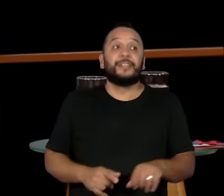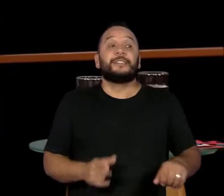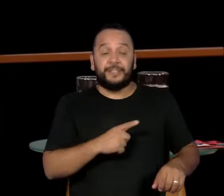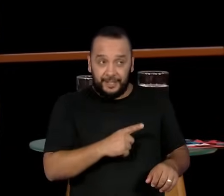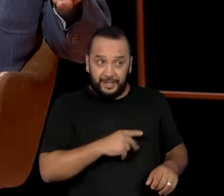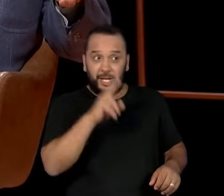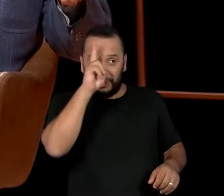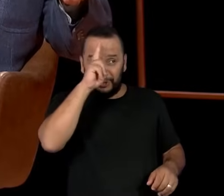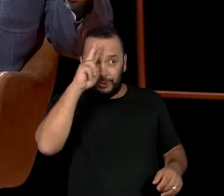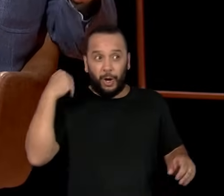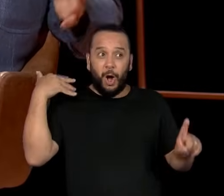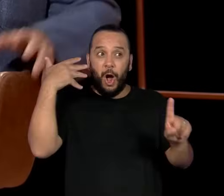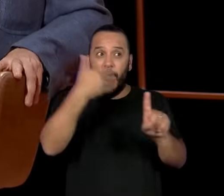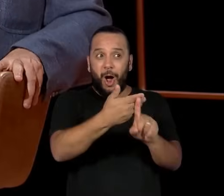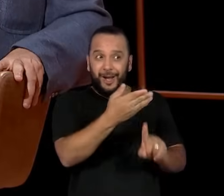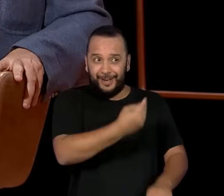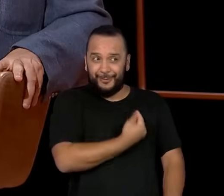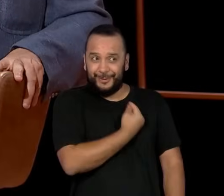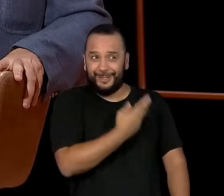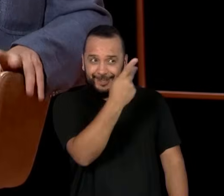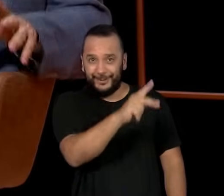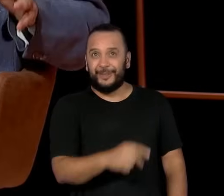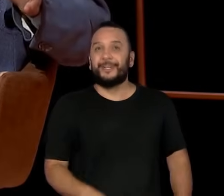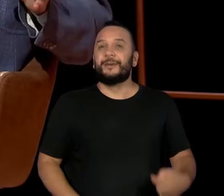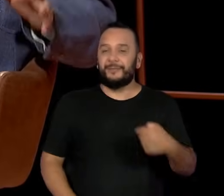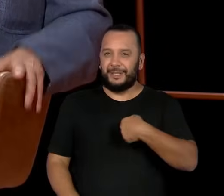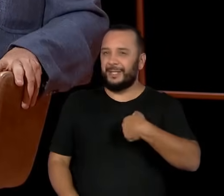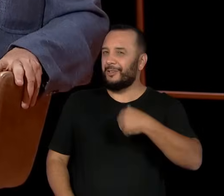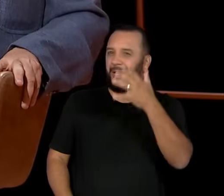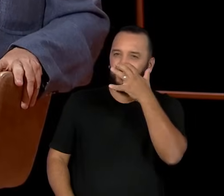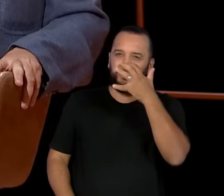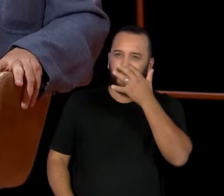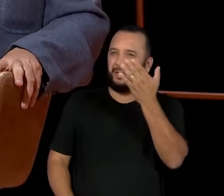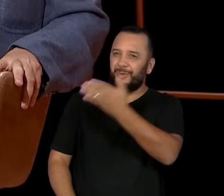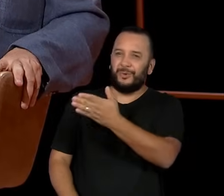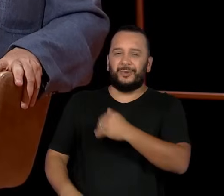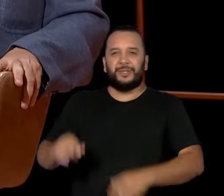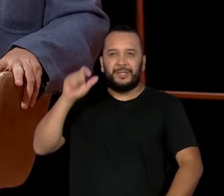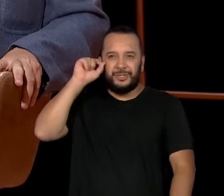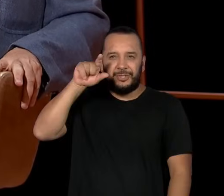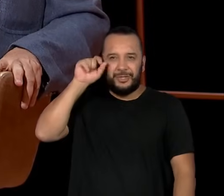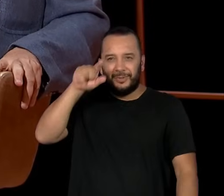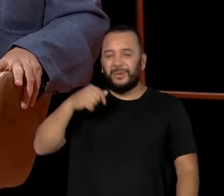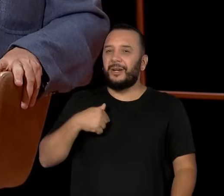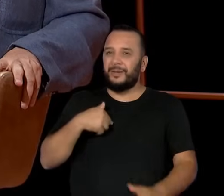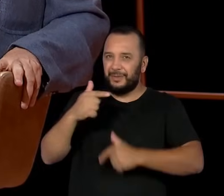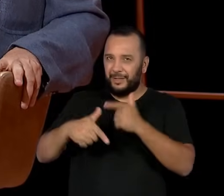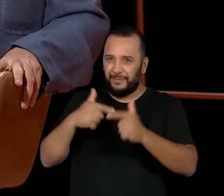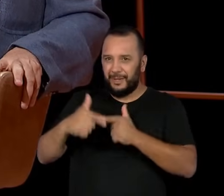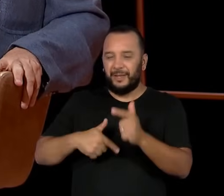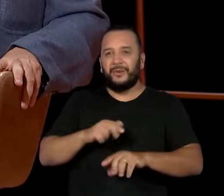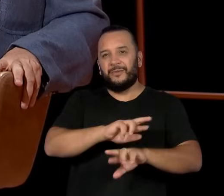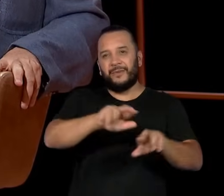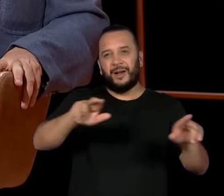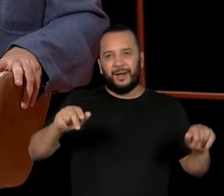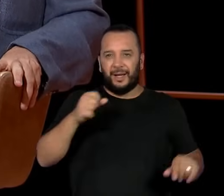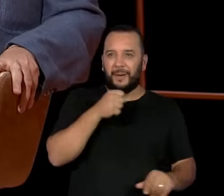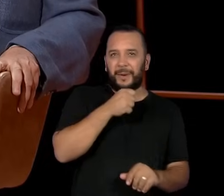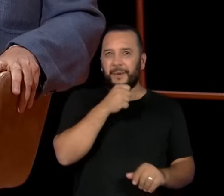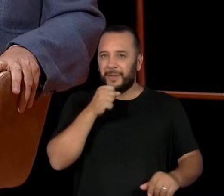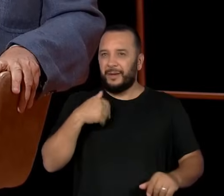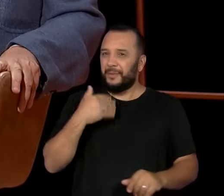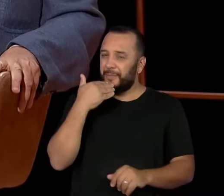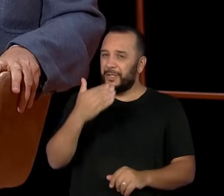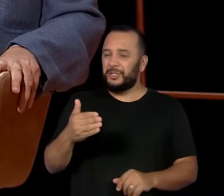biografia. Mas eu sou o maior admirador de Chico. Eu trabalhei com vários cantores, sempre pedi para cantar a música do